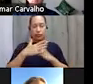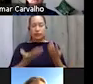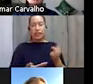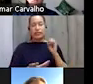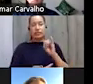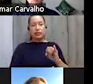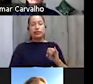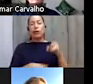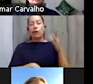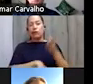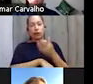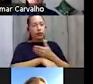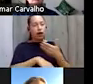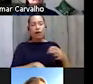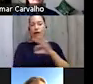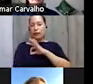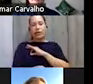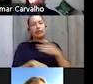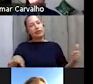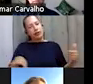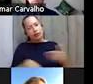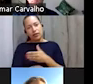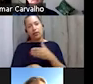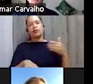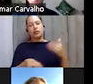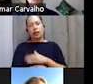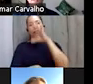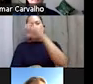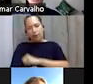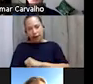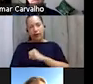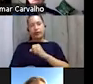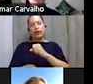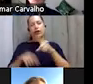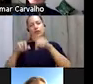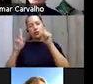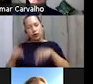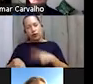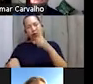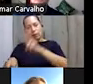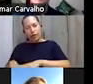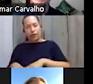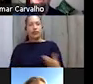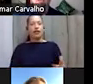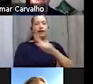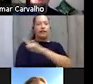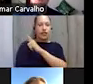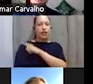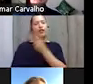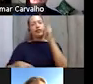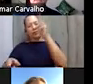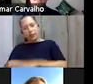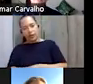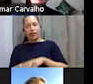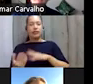uma empresa levando o operário, levando o gerente preso, para soltar 5 minutos depois e processando e